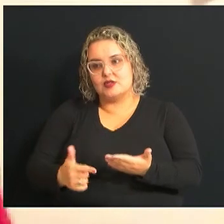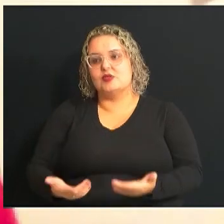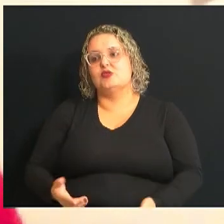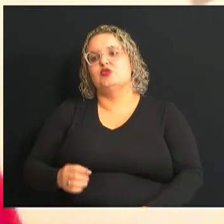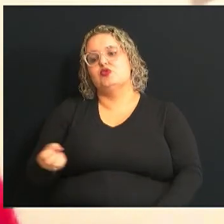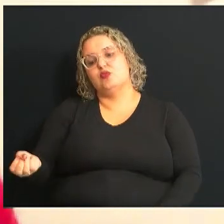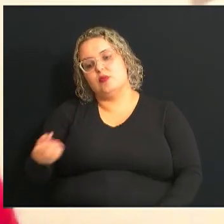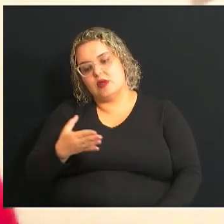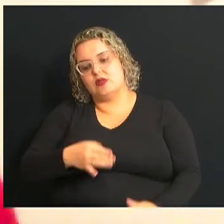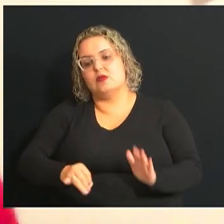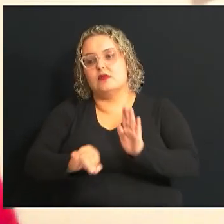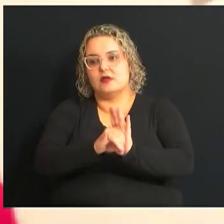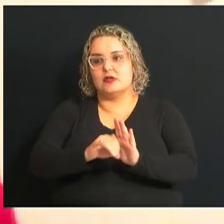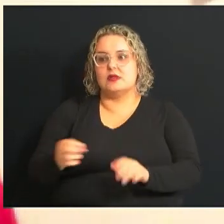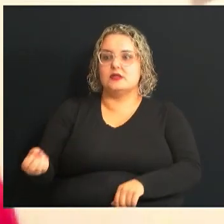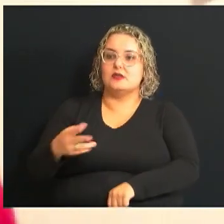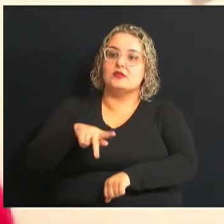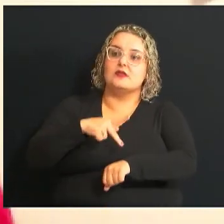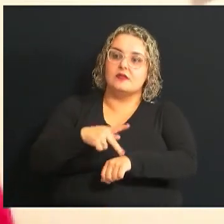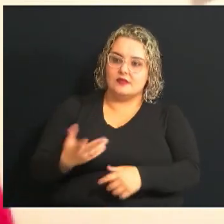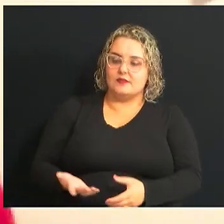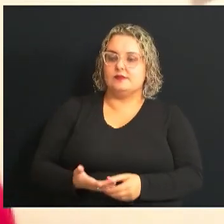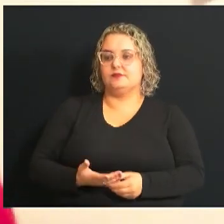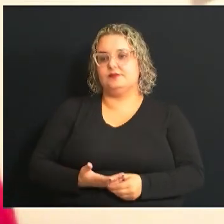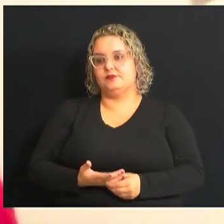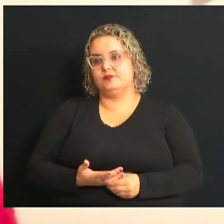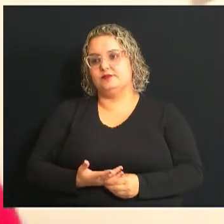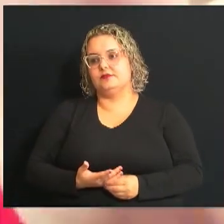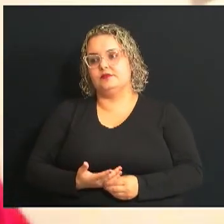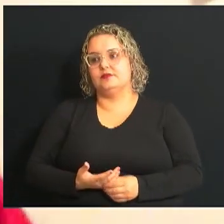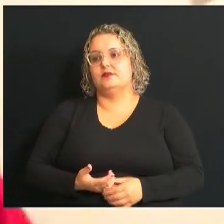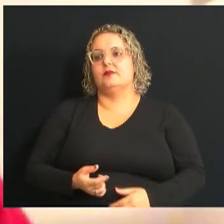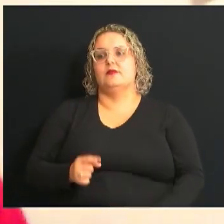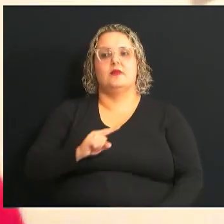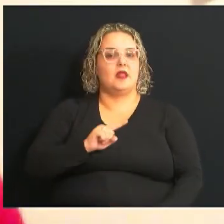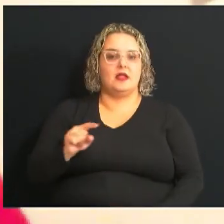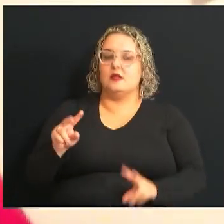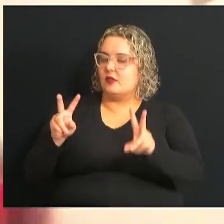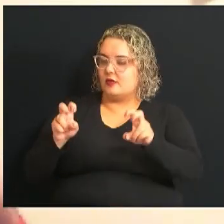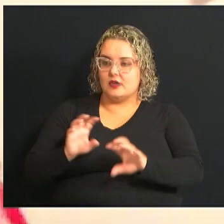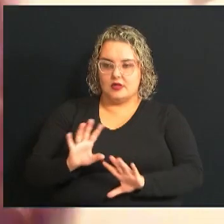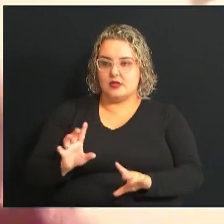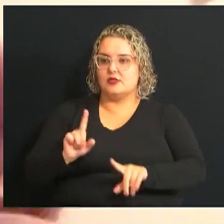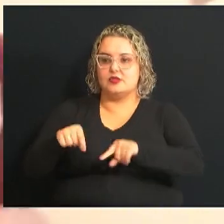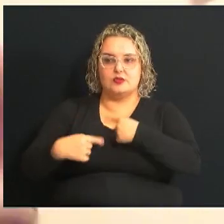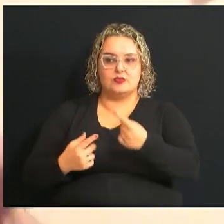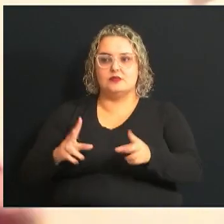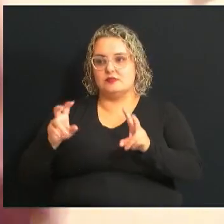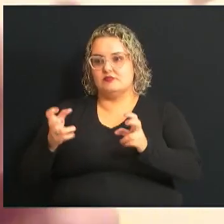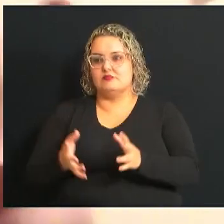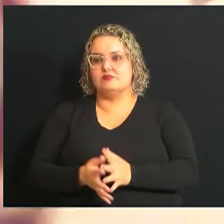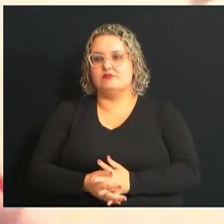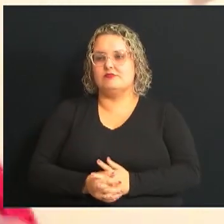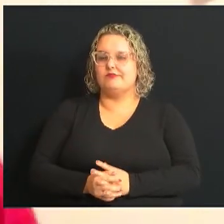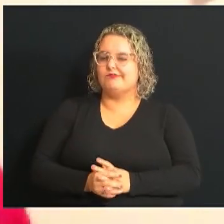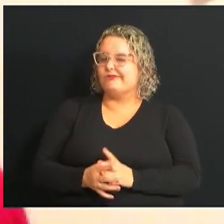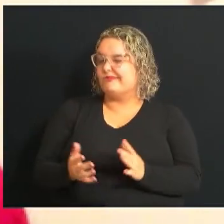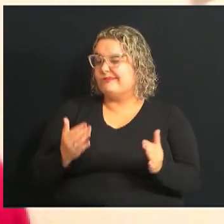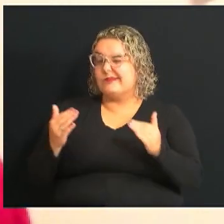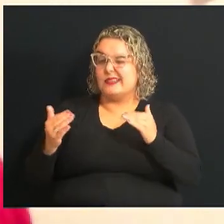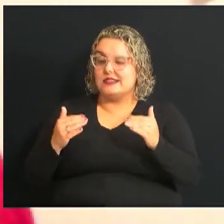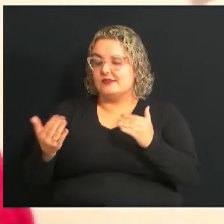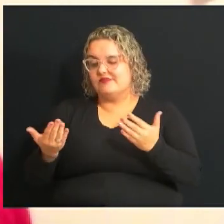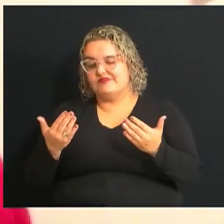outro país. E inicialmente ele não ia ser esse título, tinha um outro título, mas não estava batendo